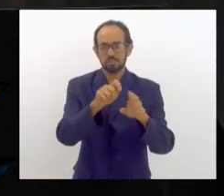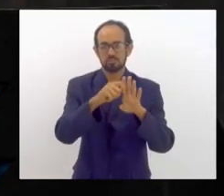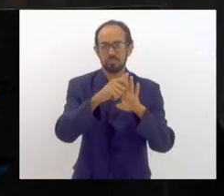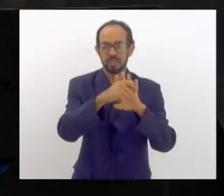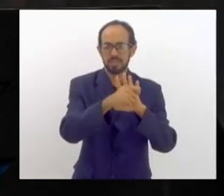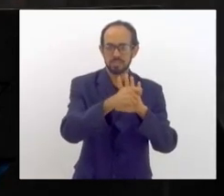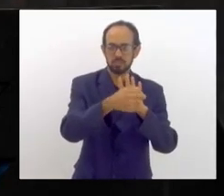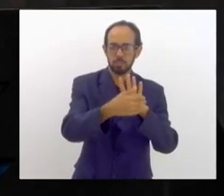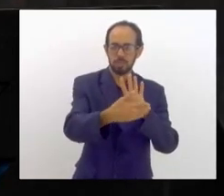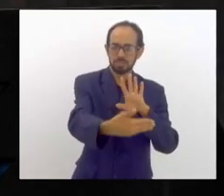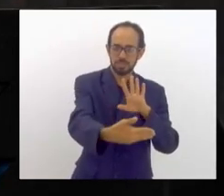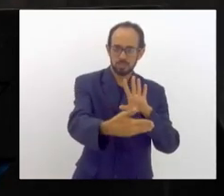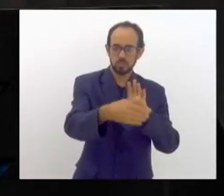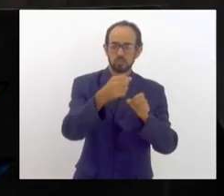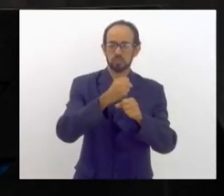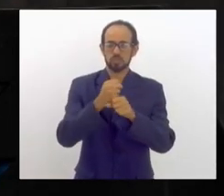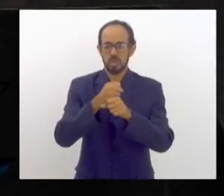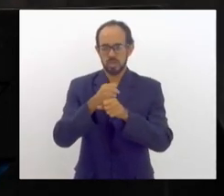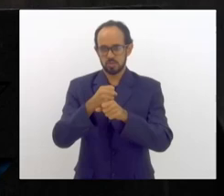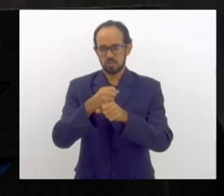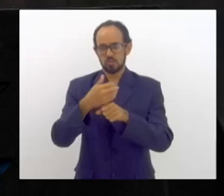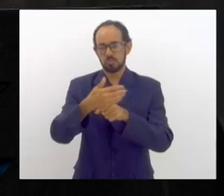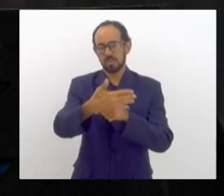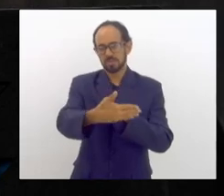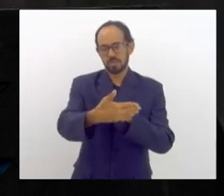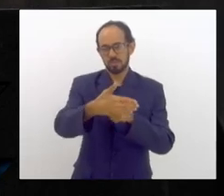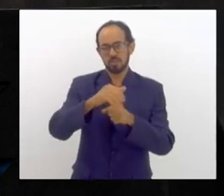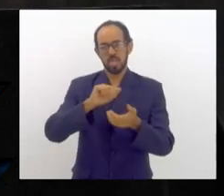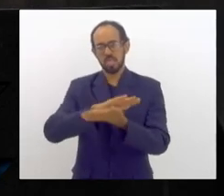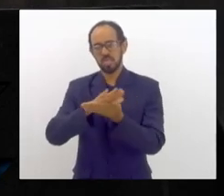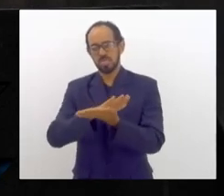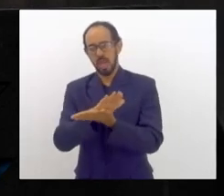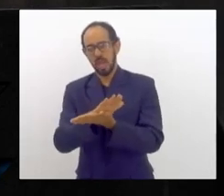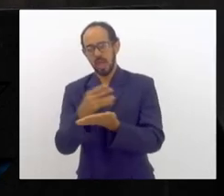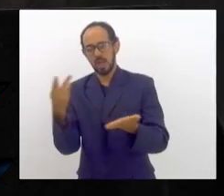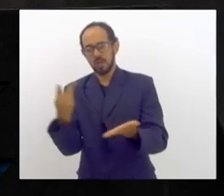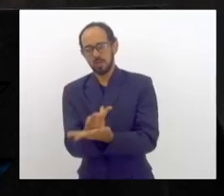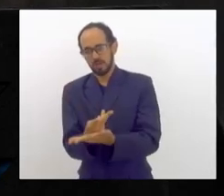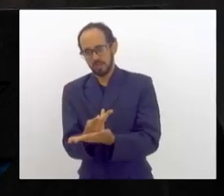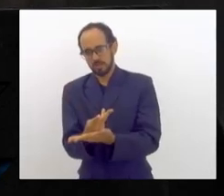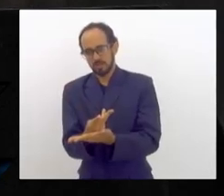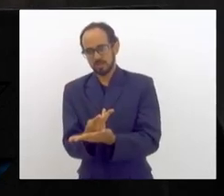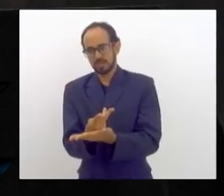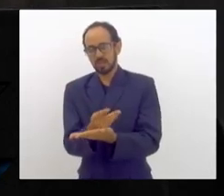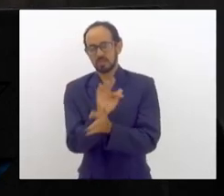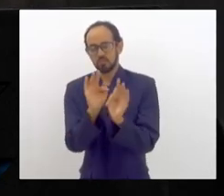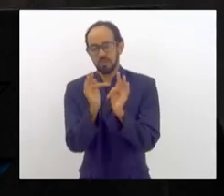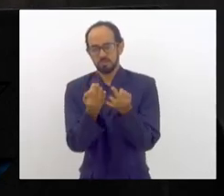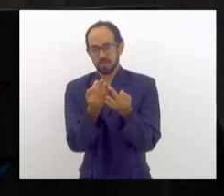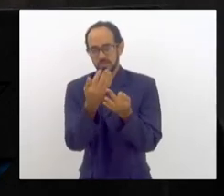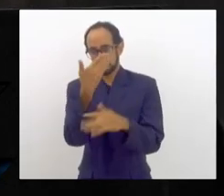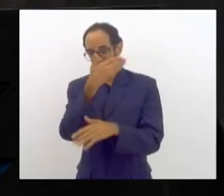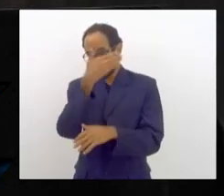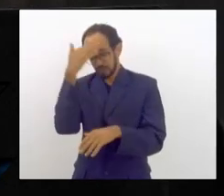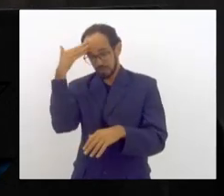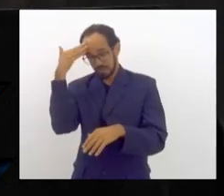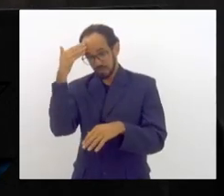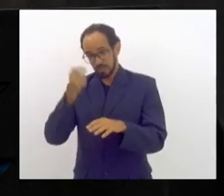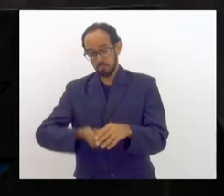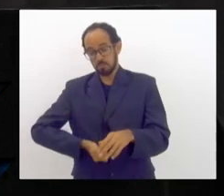os anos vão passando, as coisas não vão acontecendo, as famílias vão sendo esquecidas e pouca